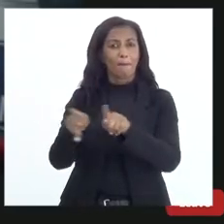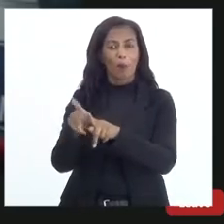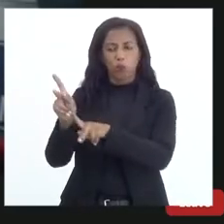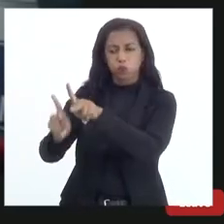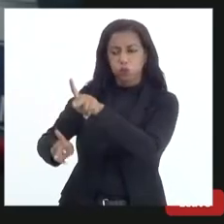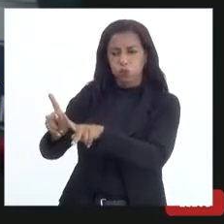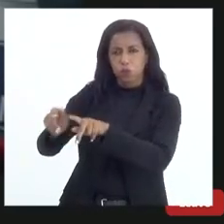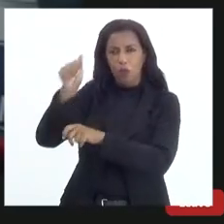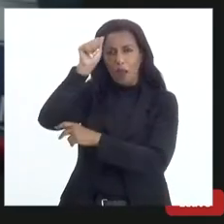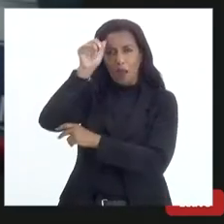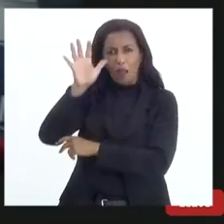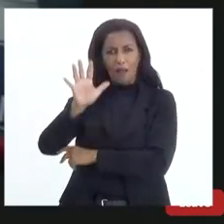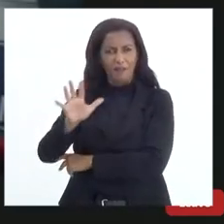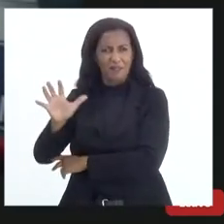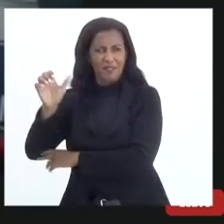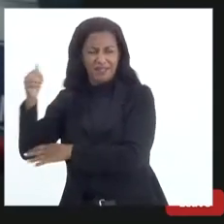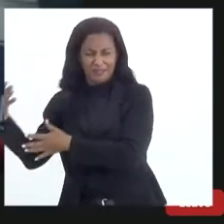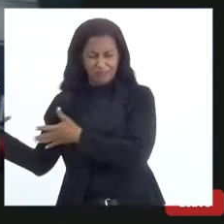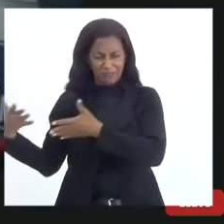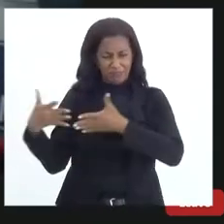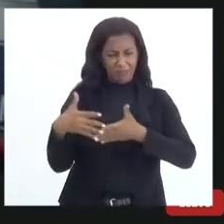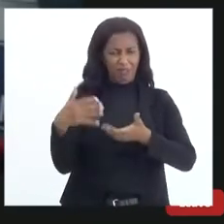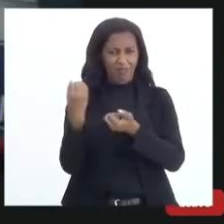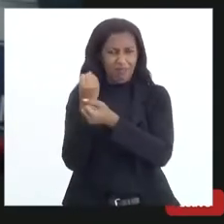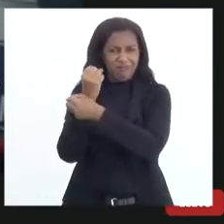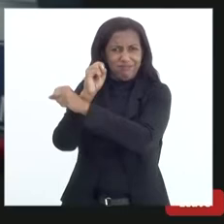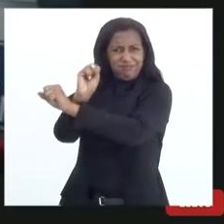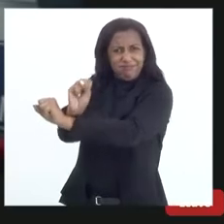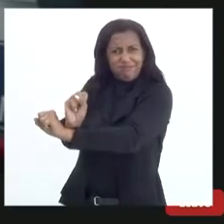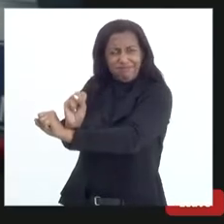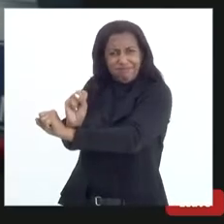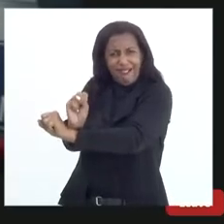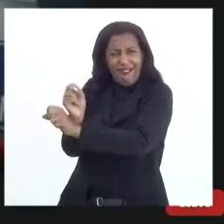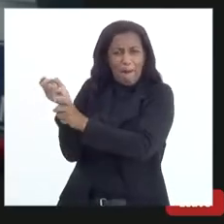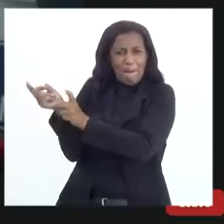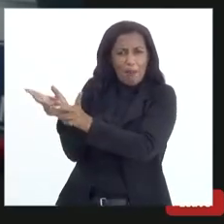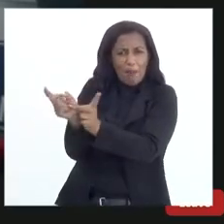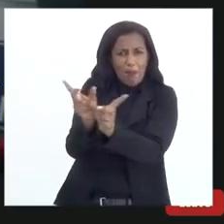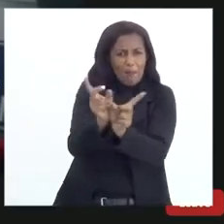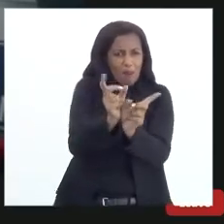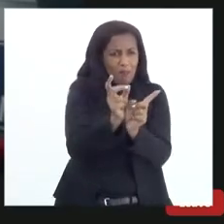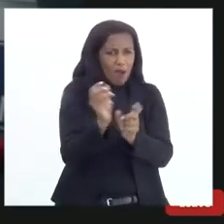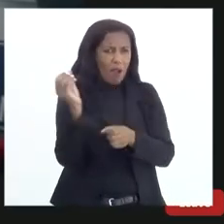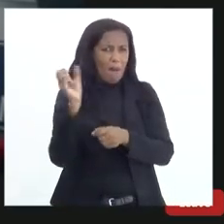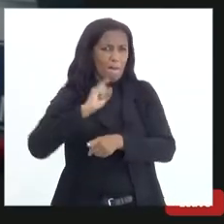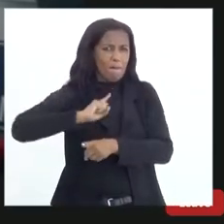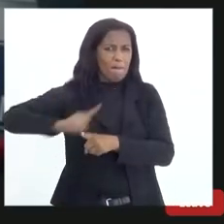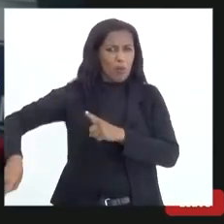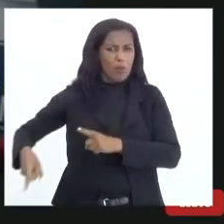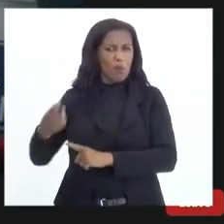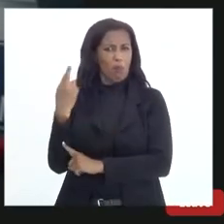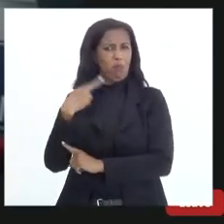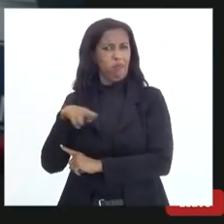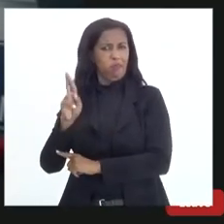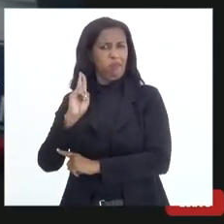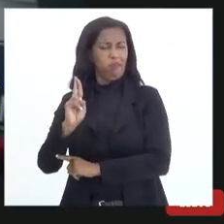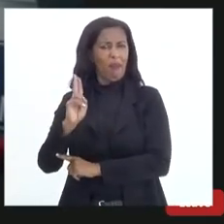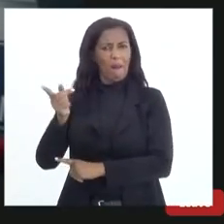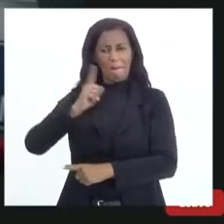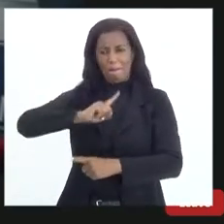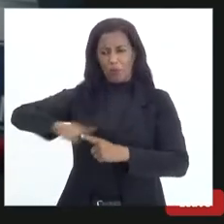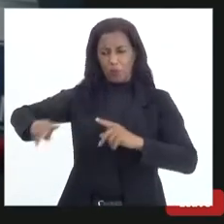povos africanos que chegaram aqui escravizados, né? Vilipendiados na sua religião, vilipendiados na